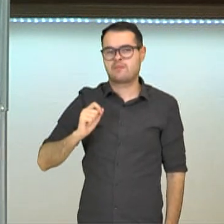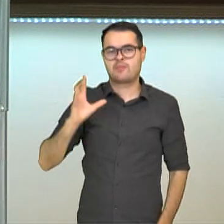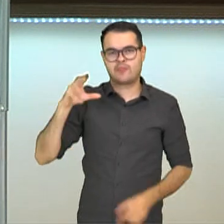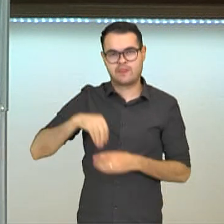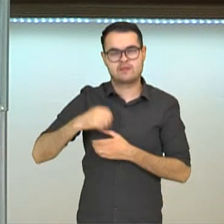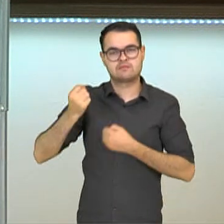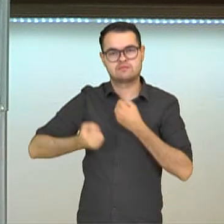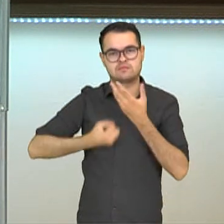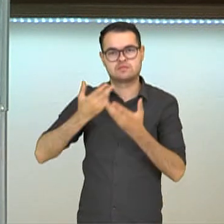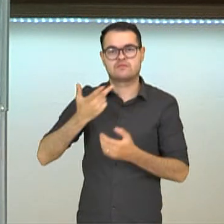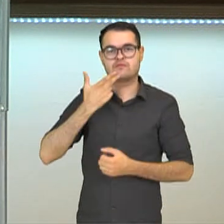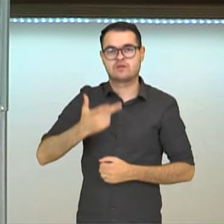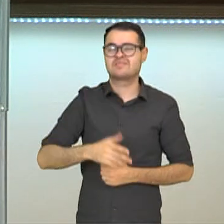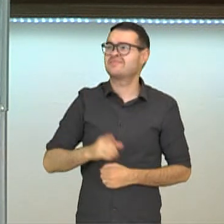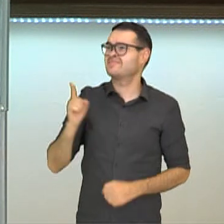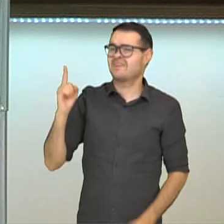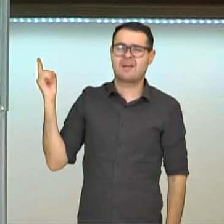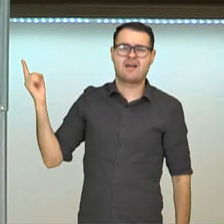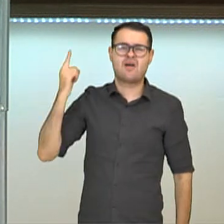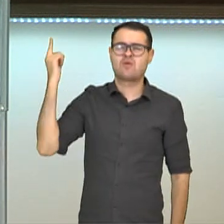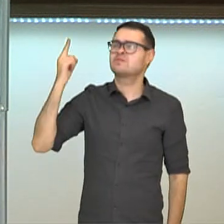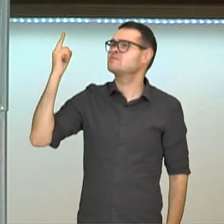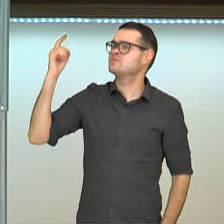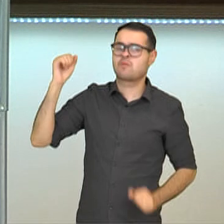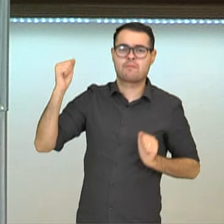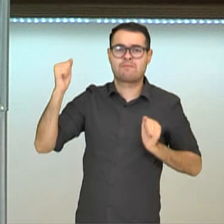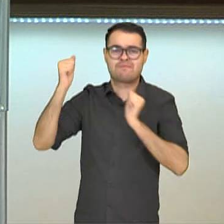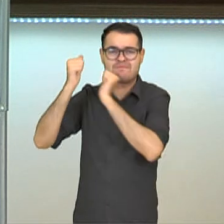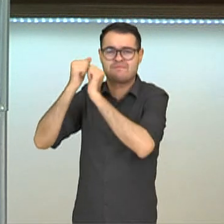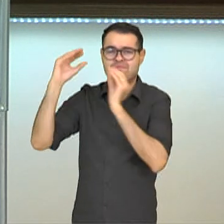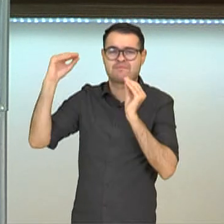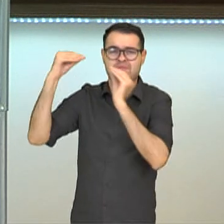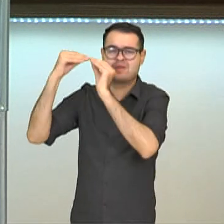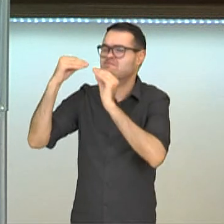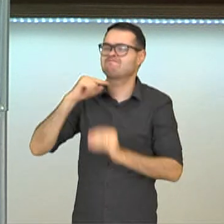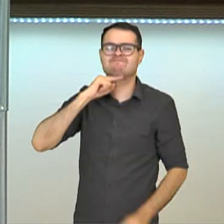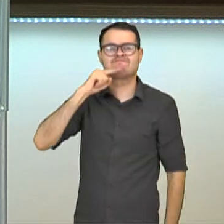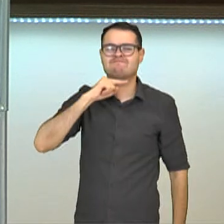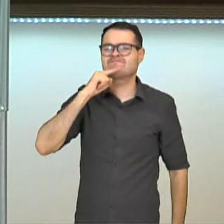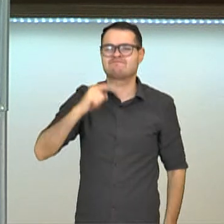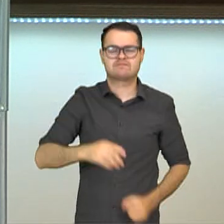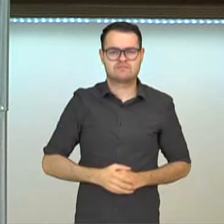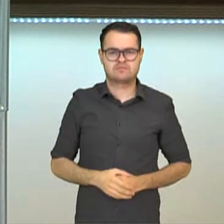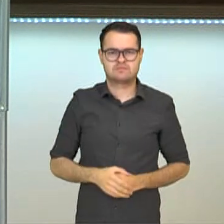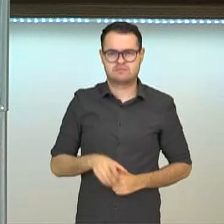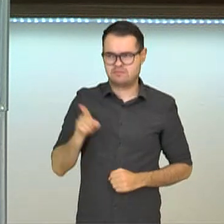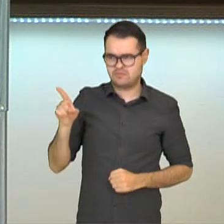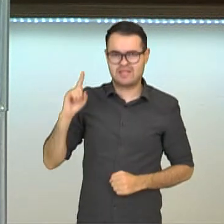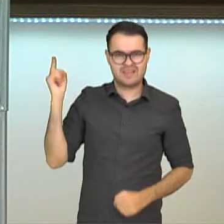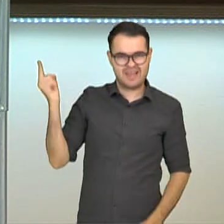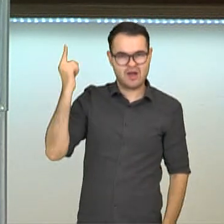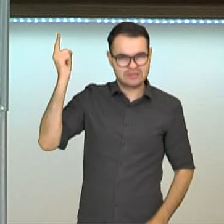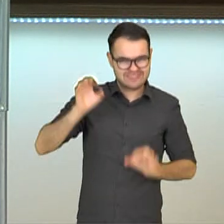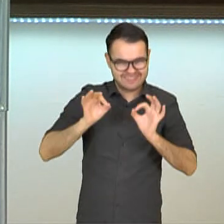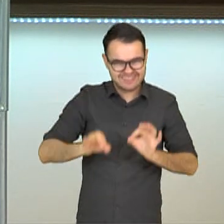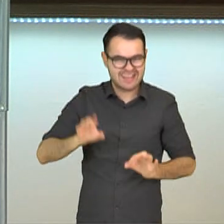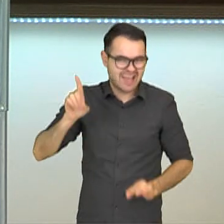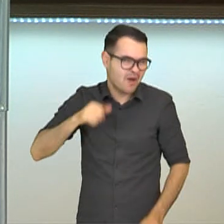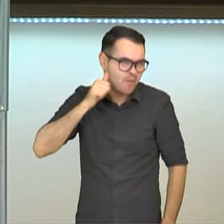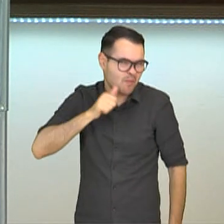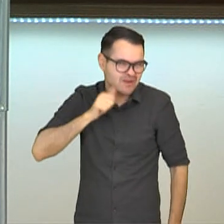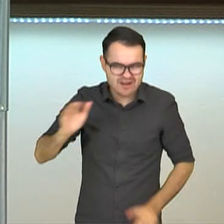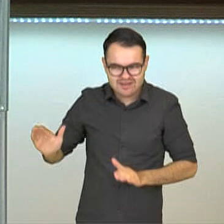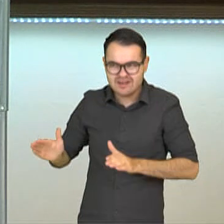ele diz, tão alta que o beijo não alcançava. Então será que ela era literalmente alta? Uma mulher